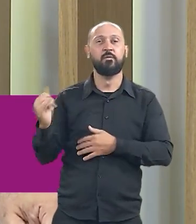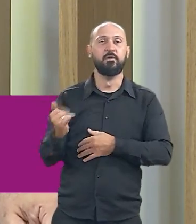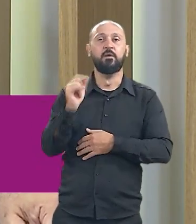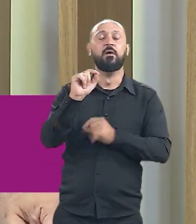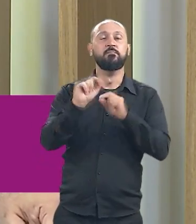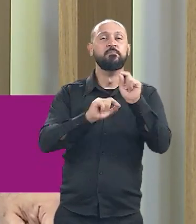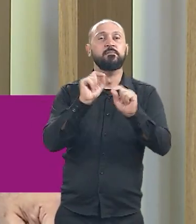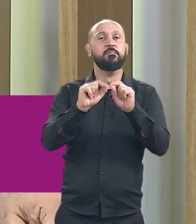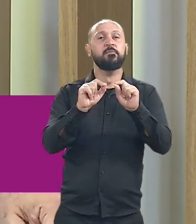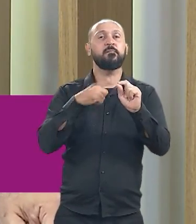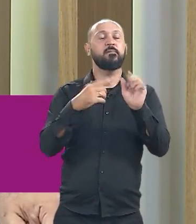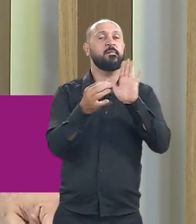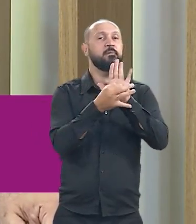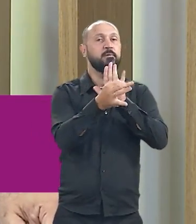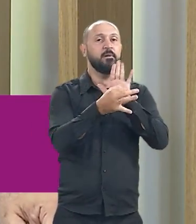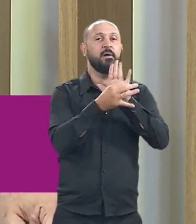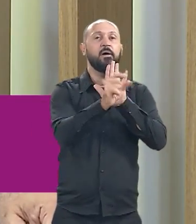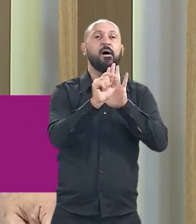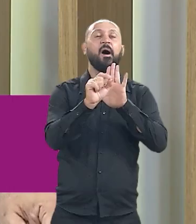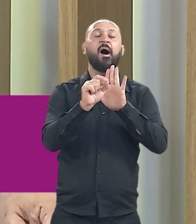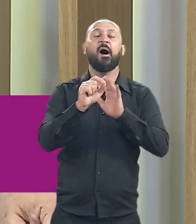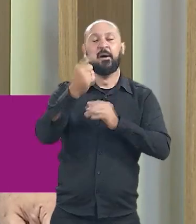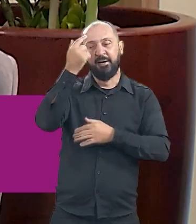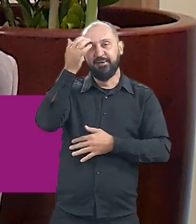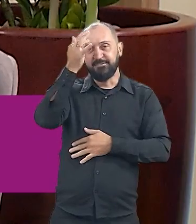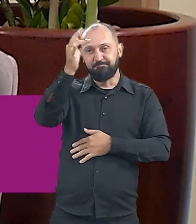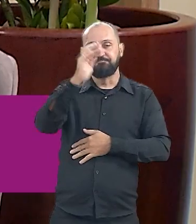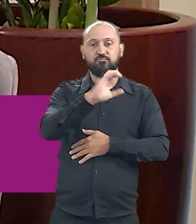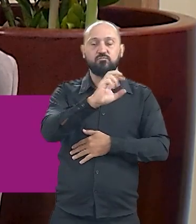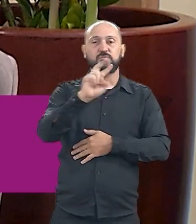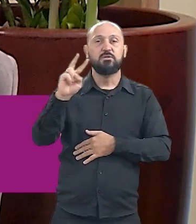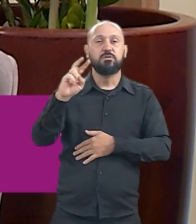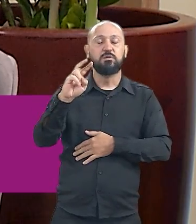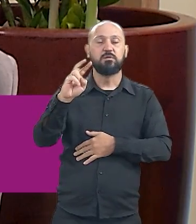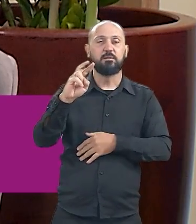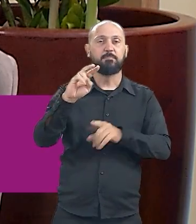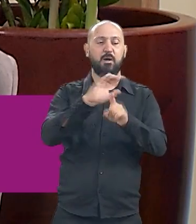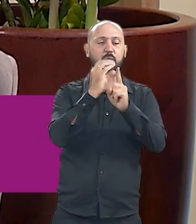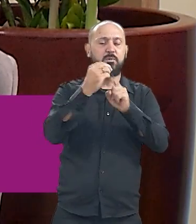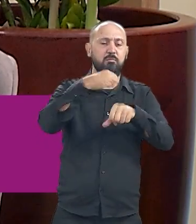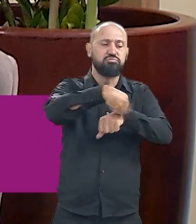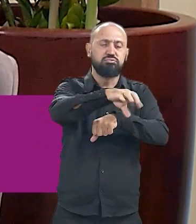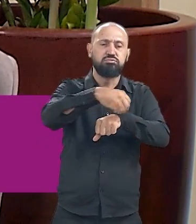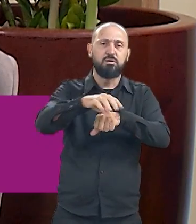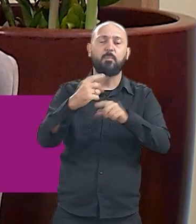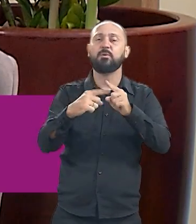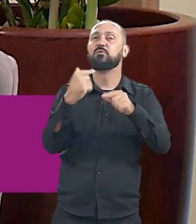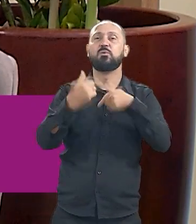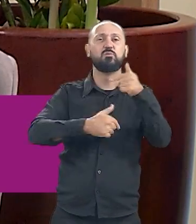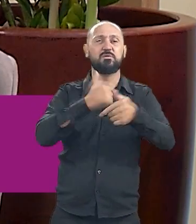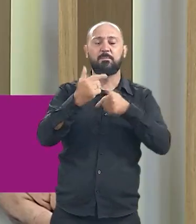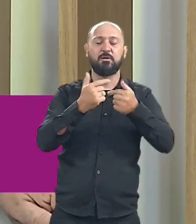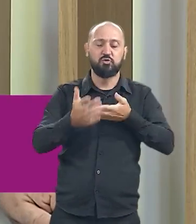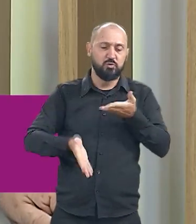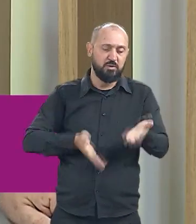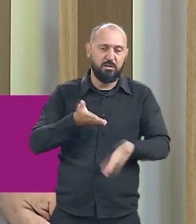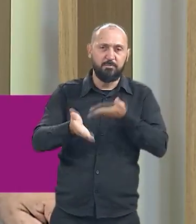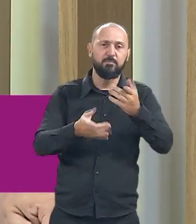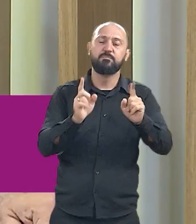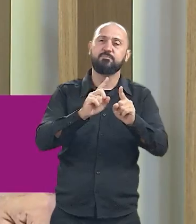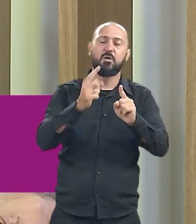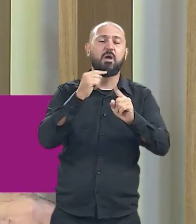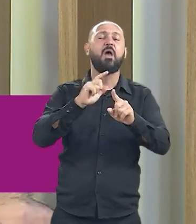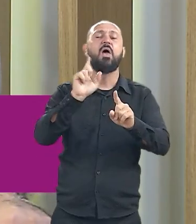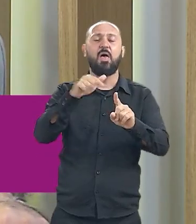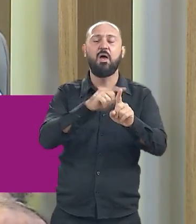a filosofia do CVV para a comunidade. Porque também não é um trabalho terapêutico, é uma escuta ativa. Não, exatamente. Inclusive, foi muito bom você